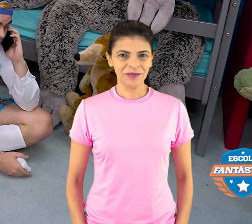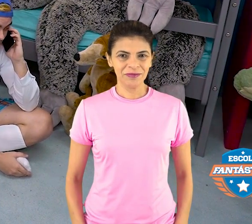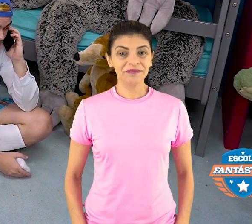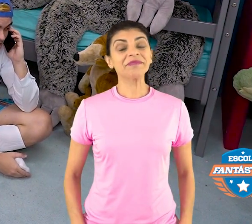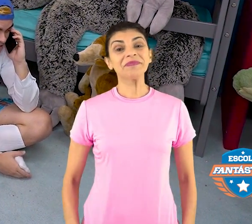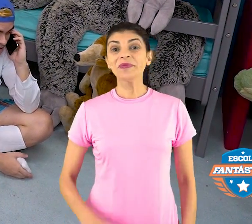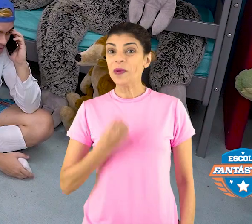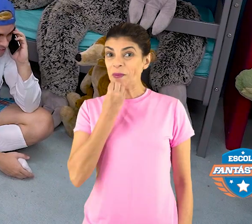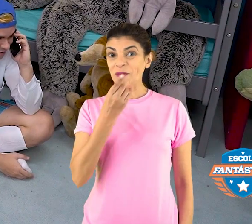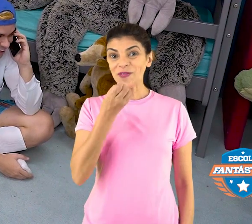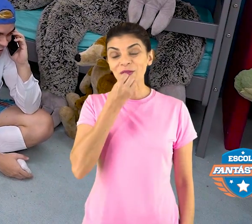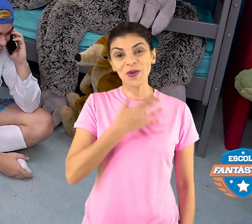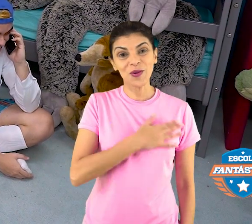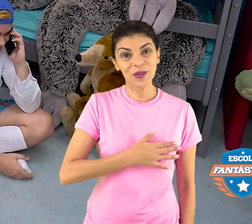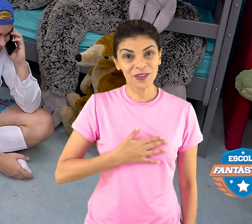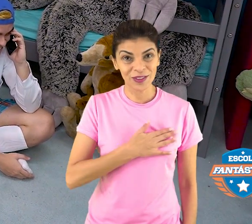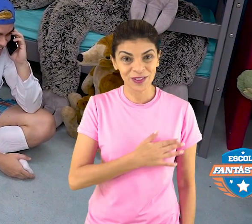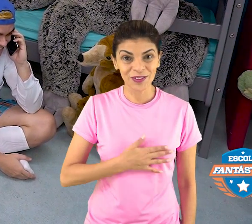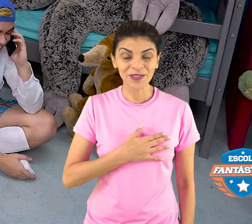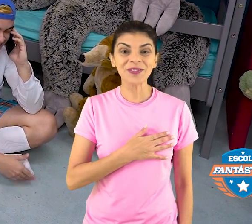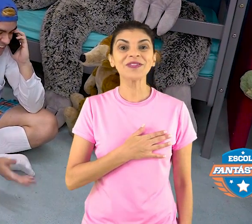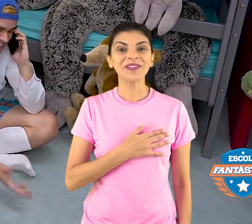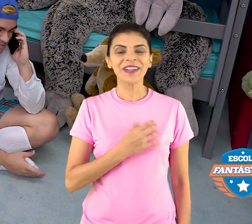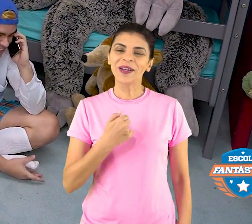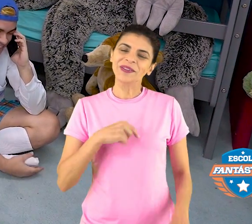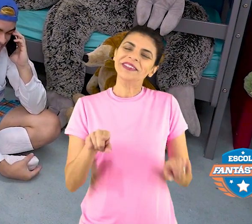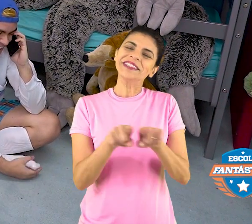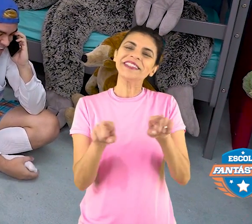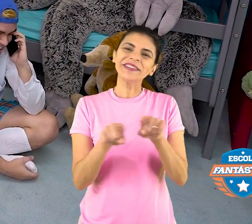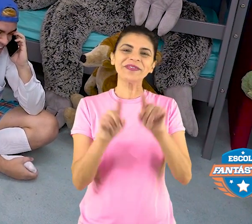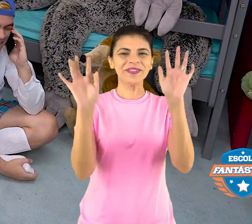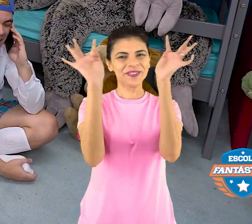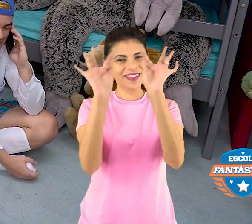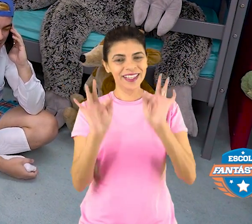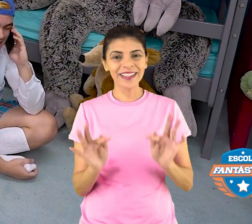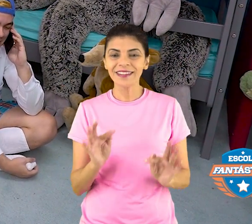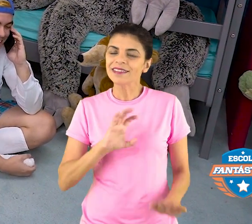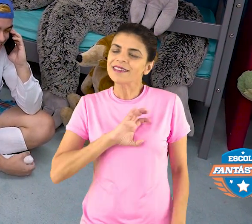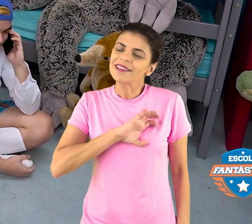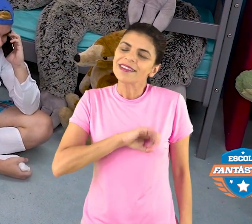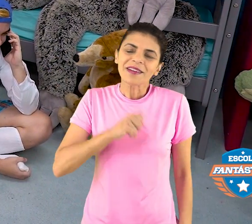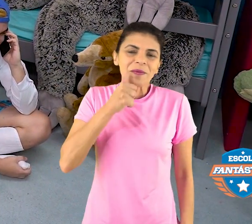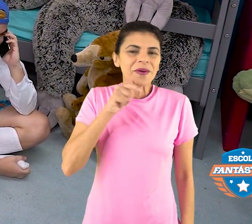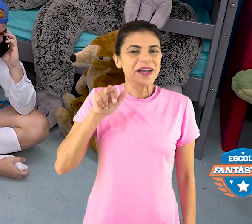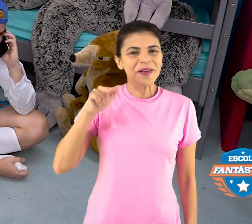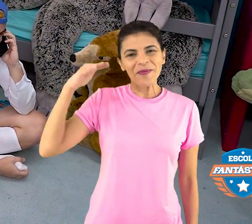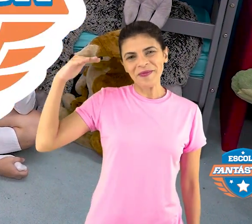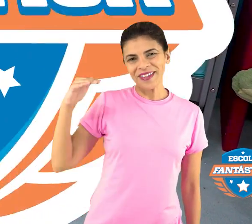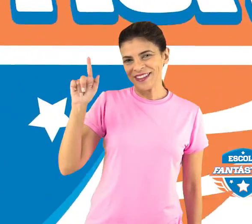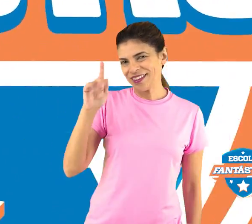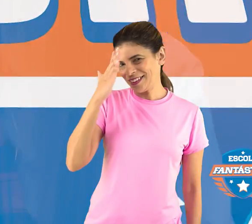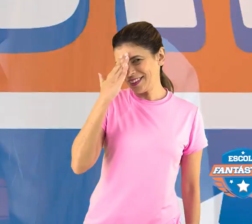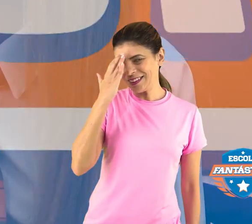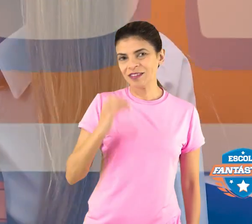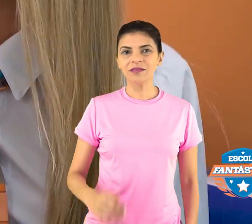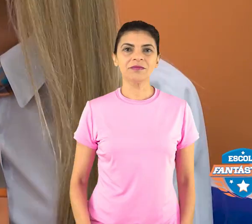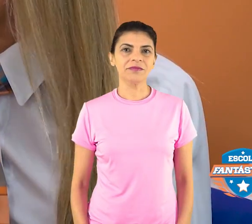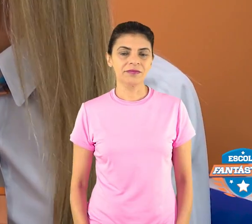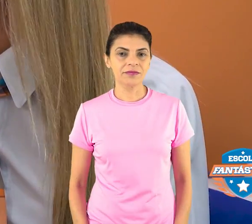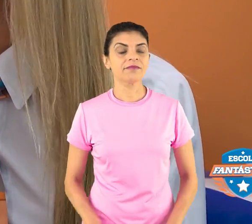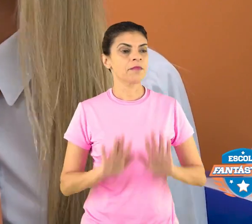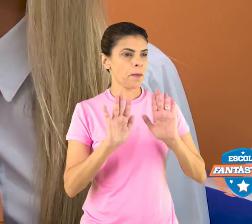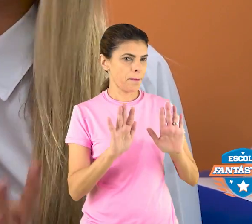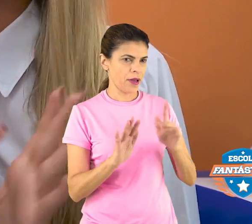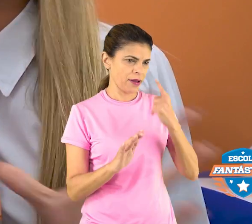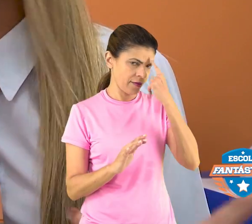Que bom que você gostou, vovó. Eu também tô muito feliz. Eu amo a minha irmãzinha. Deixa eu